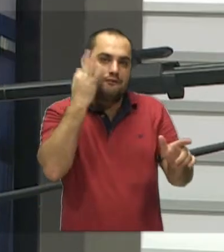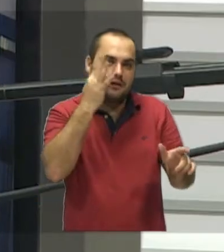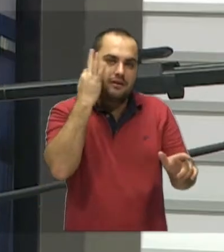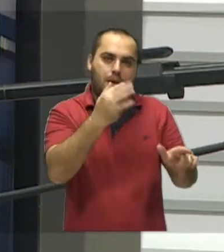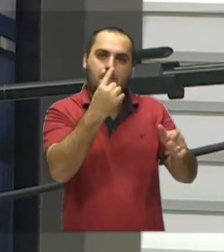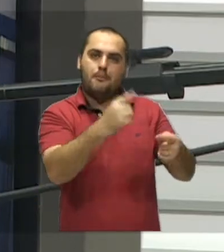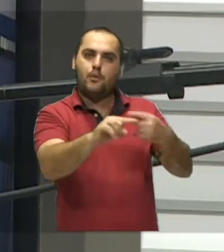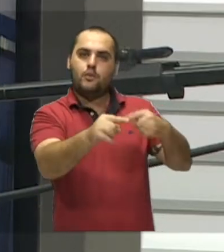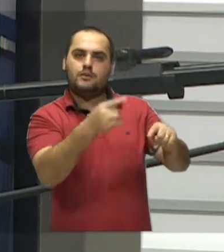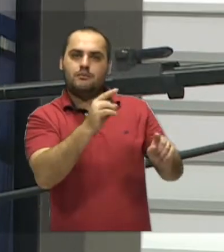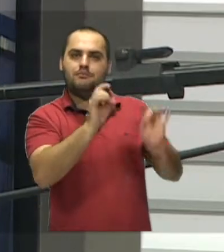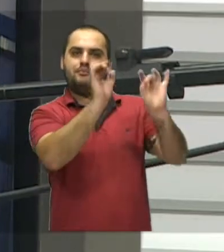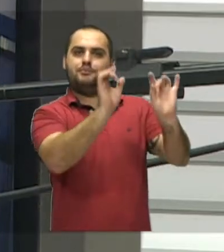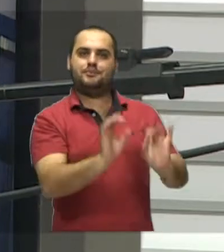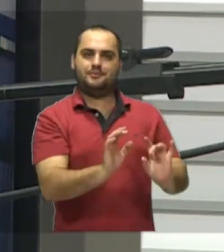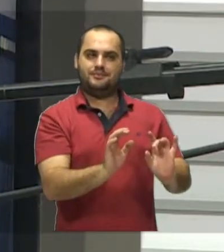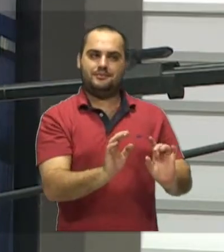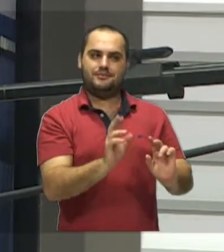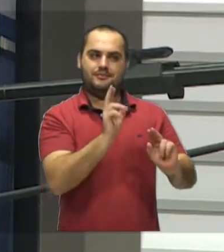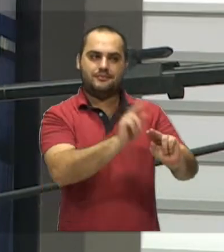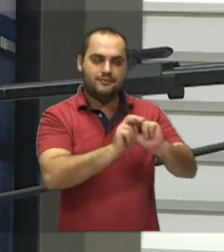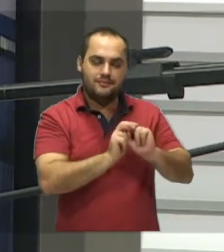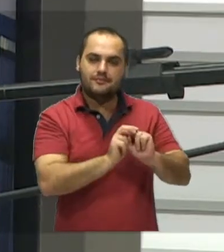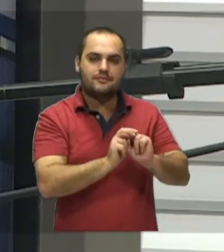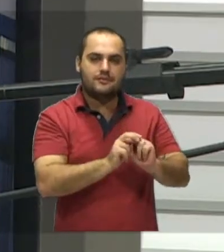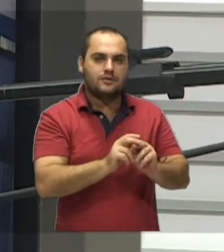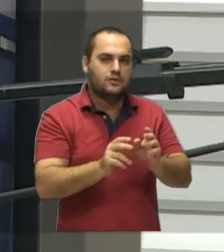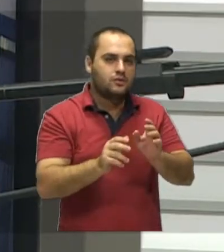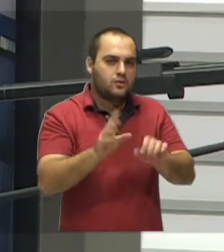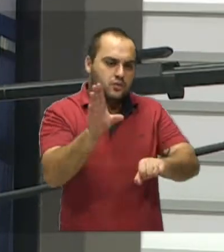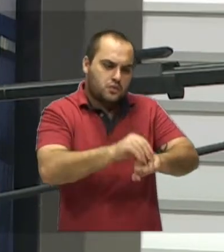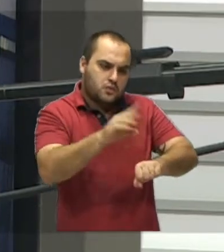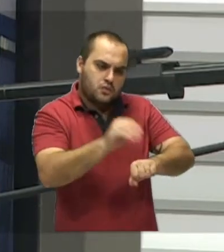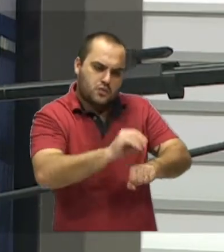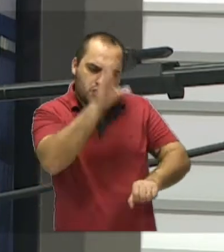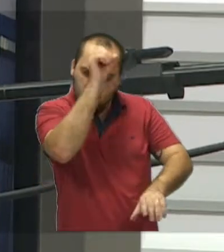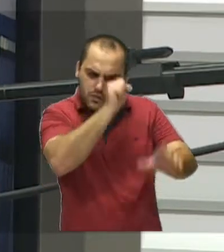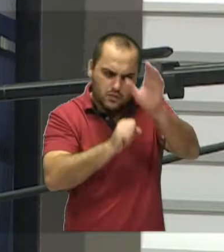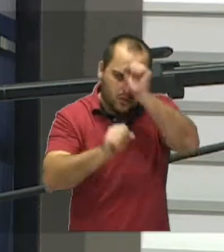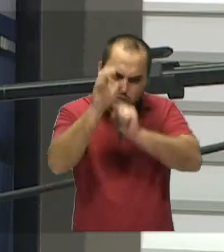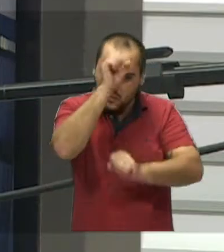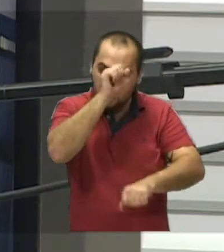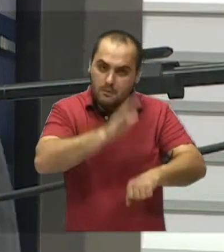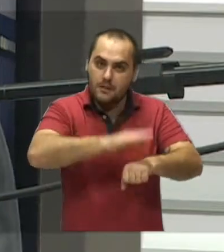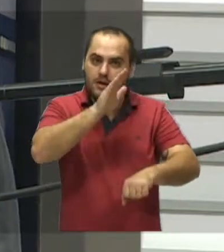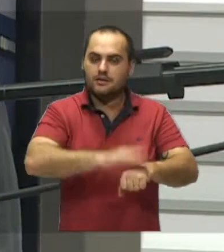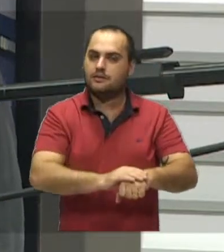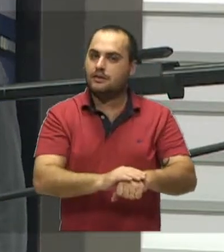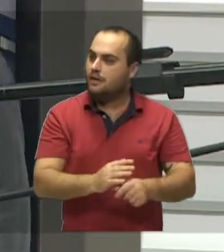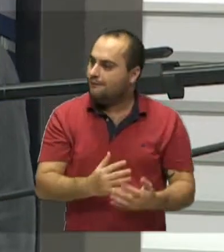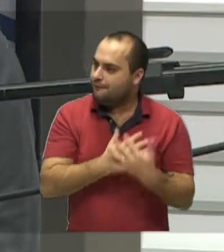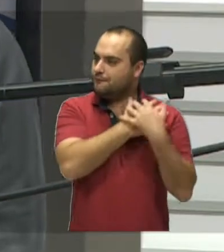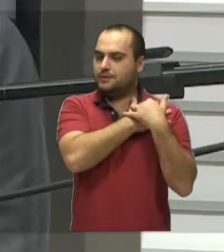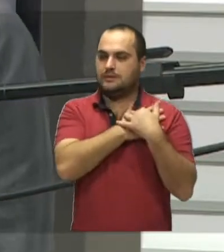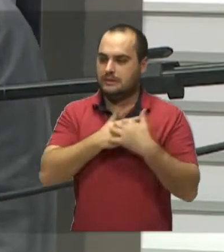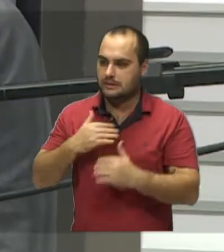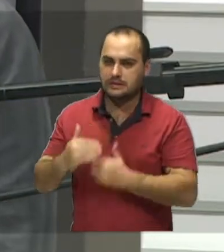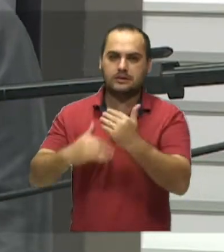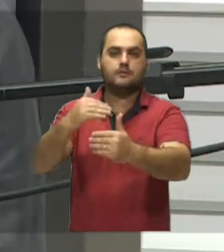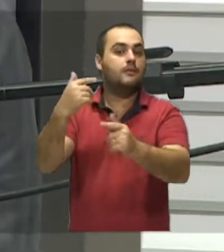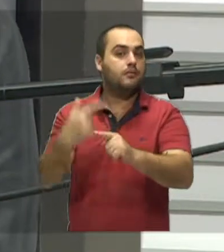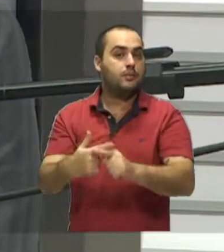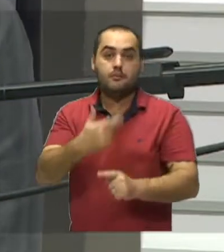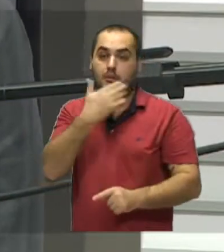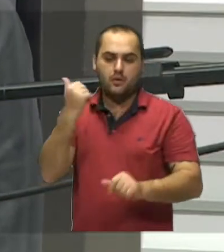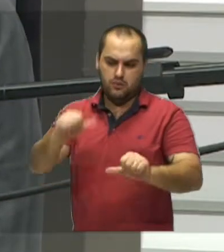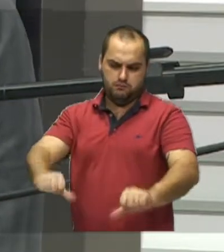de aprimorar o meu conhecimento para estar ali exercendo aquela função. E, para mim, foi maravilhoso, porque melhorou muito o meu conhecimento